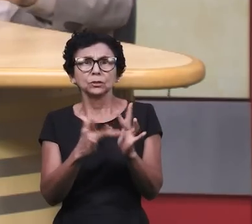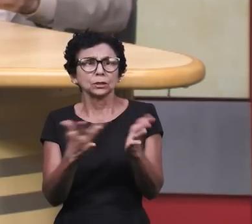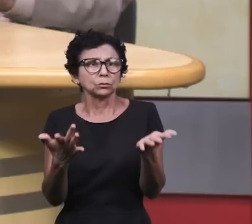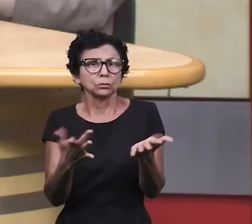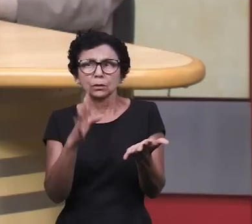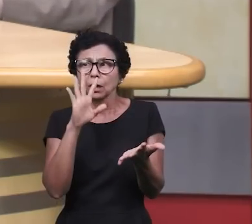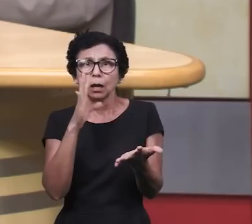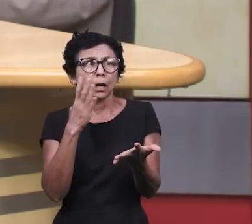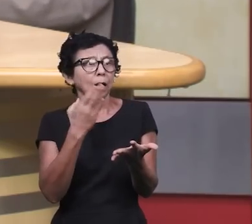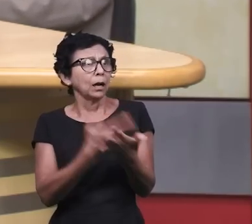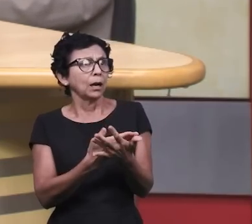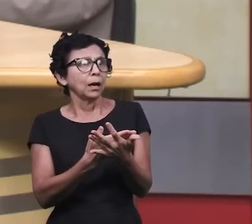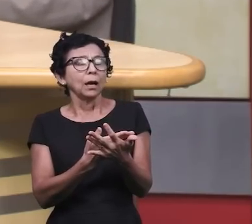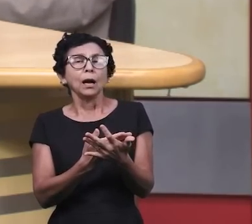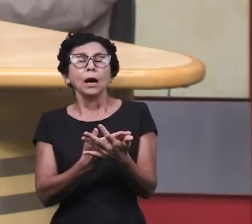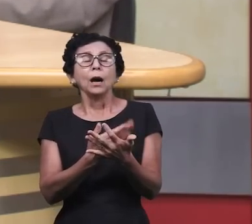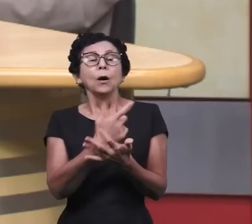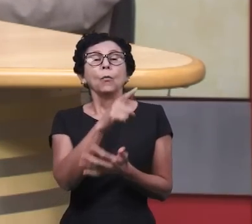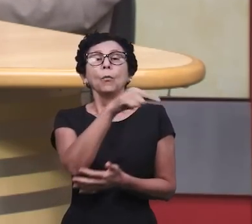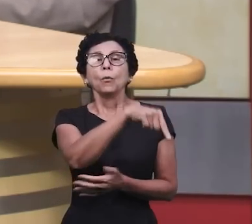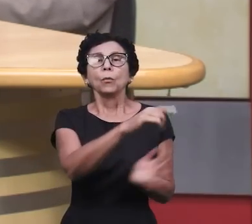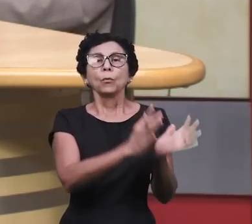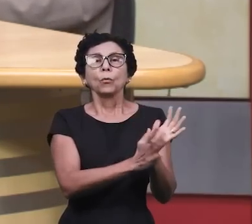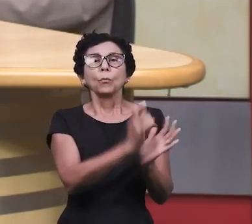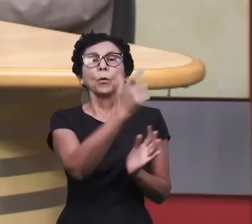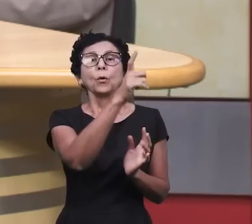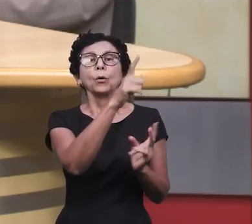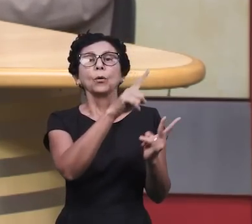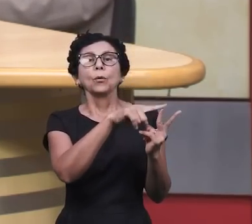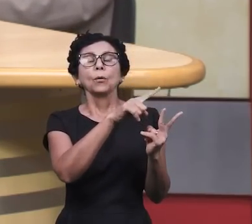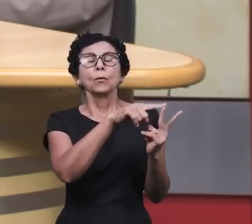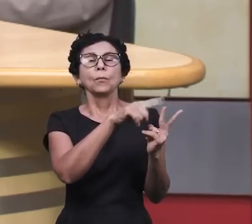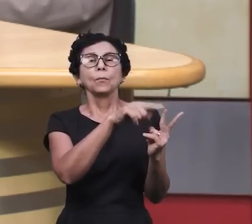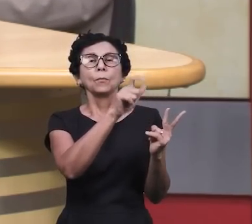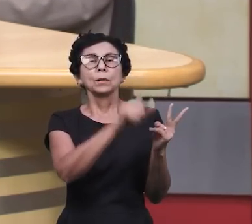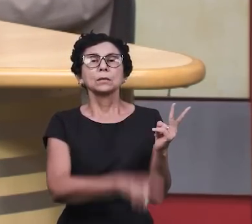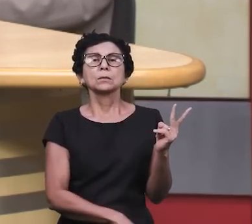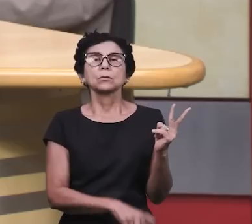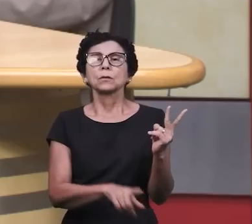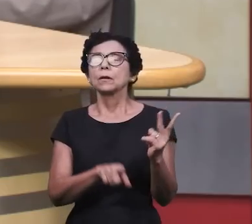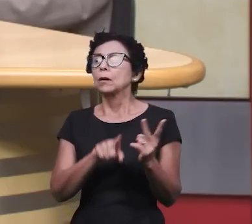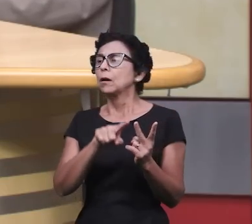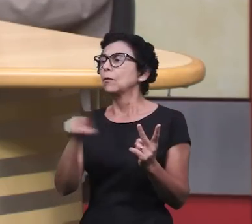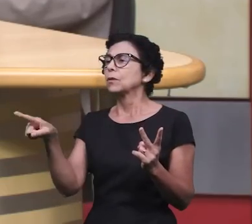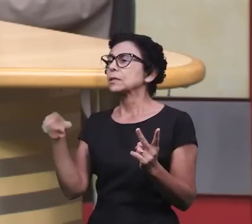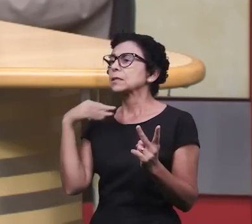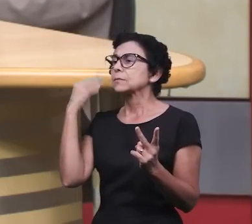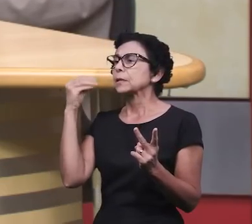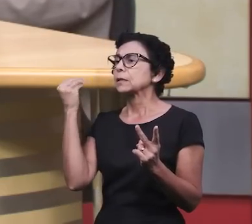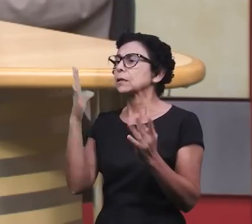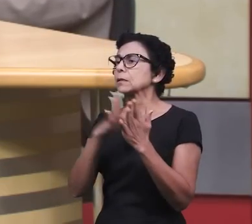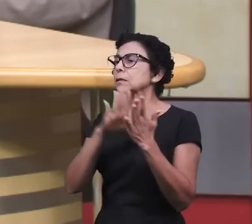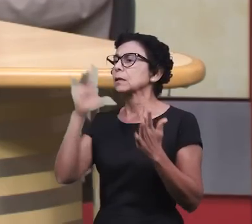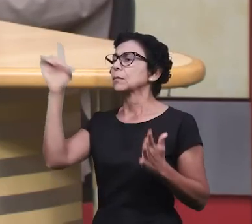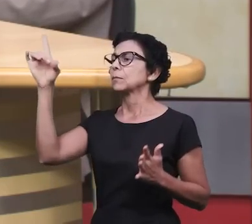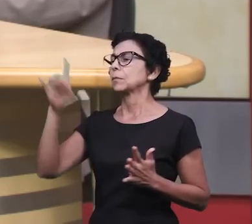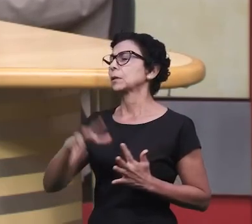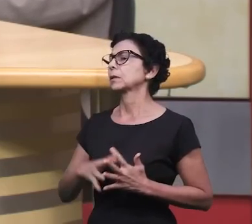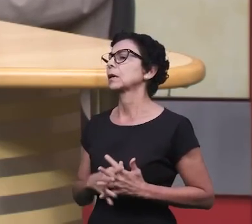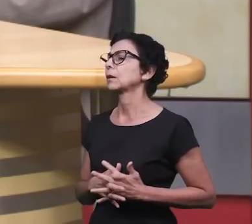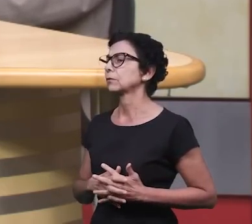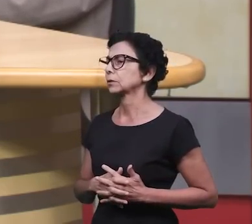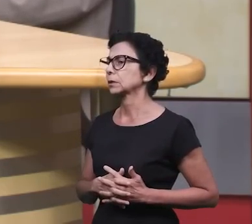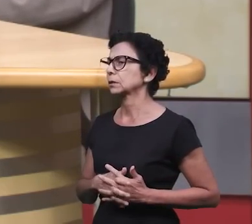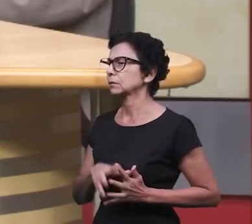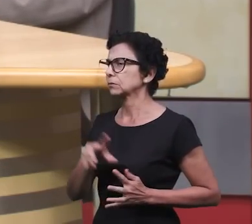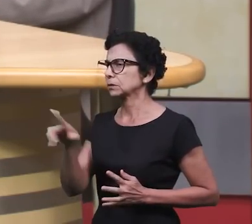Então, nós ficamos maravilhados com aquilo. Aí um outro levantou e perguntou qual a experiência que nós tínhamos com a palavra E